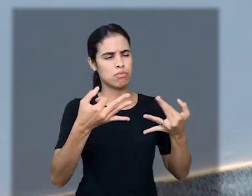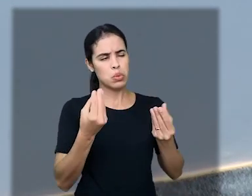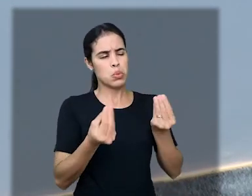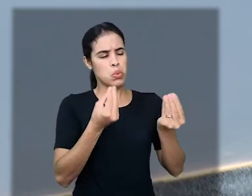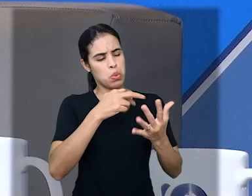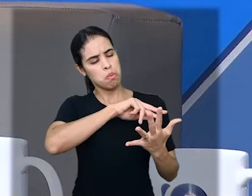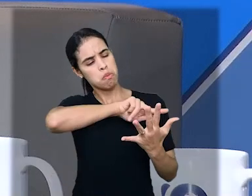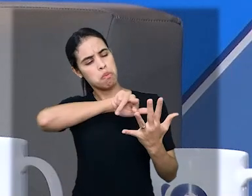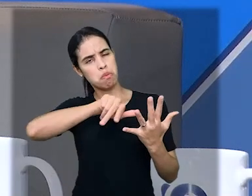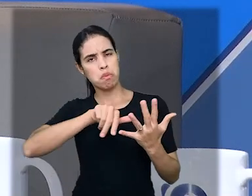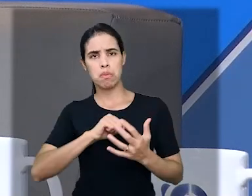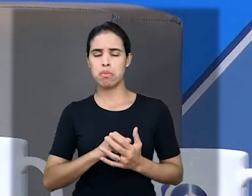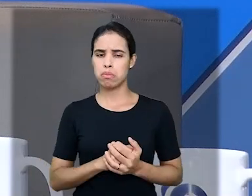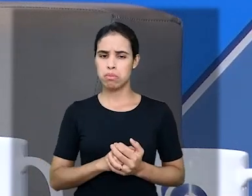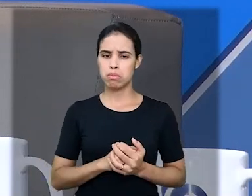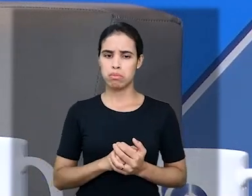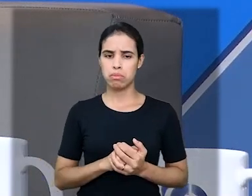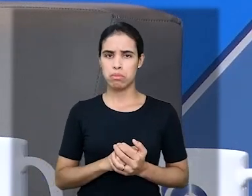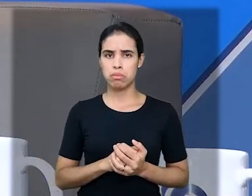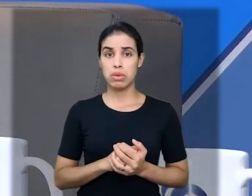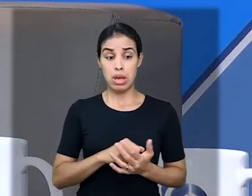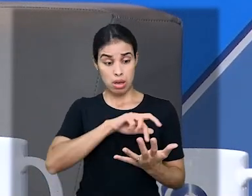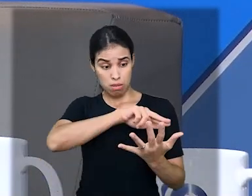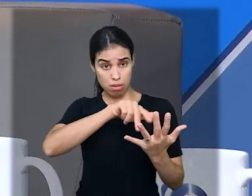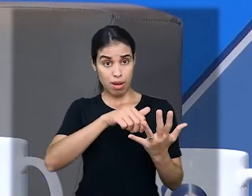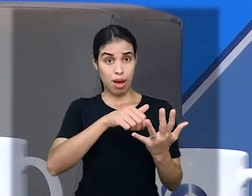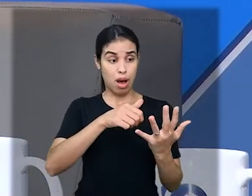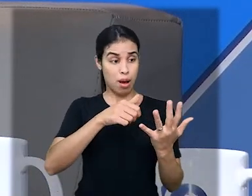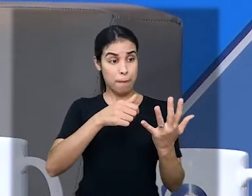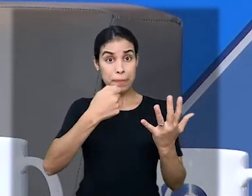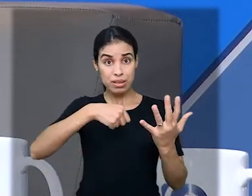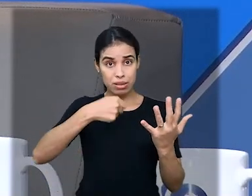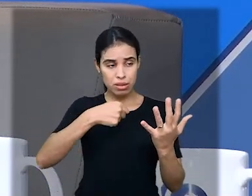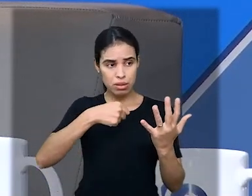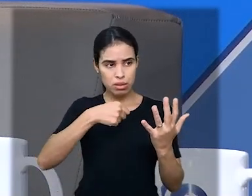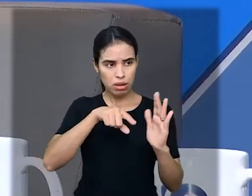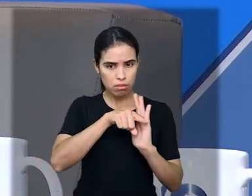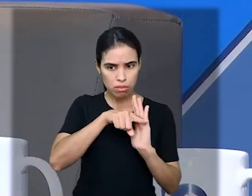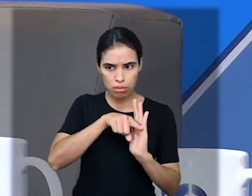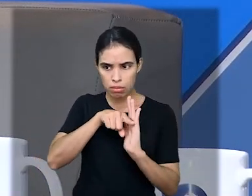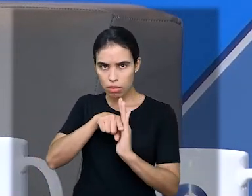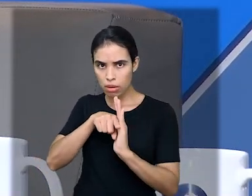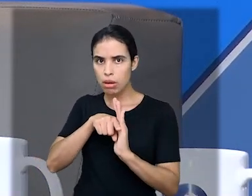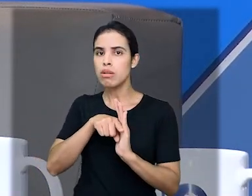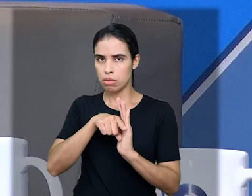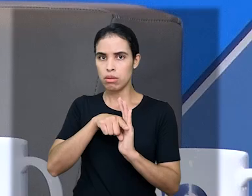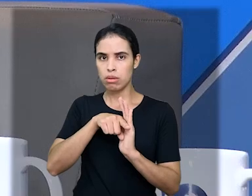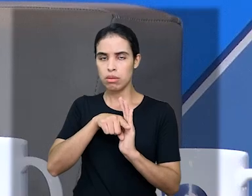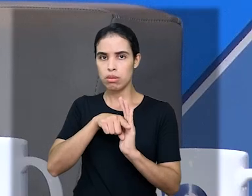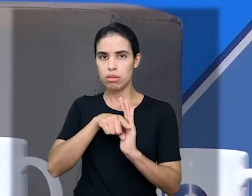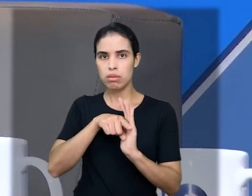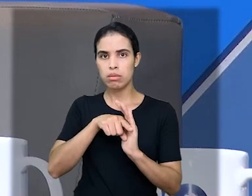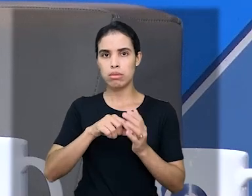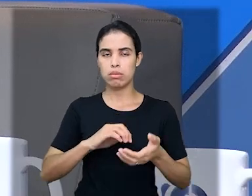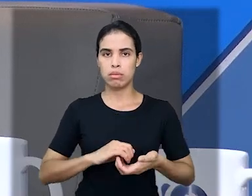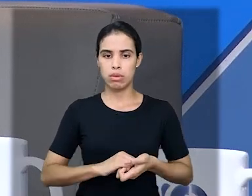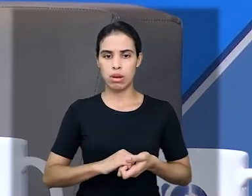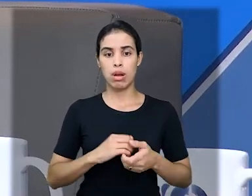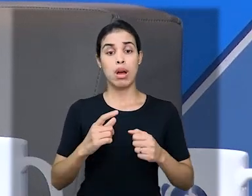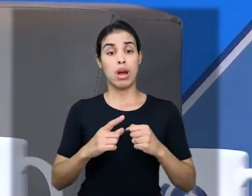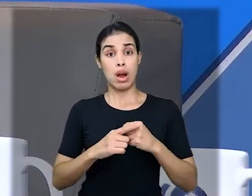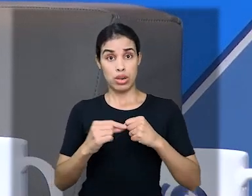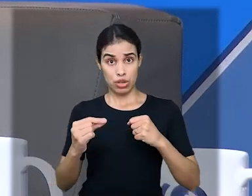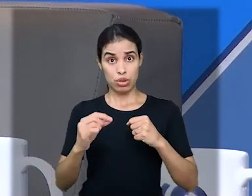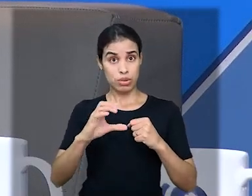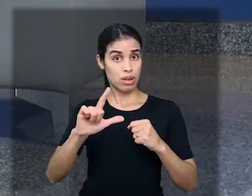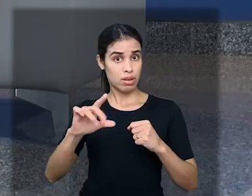Explica para a gente esse rol. É um rol taxativo. A justa causa tem que estar fundamentada naquelas alíneas do